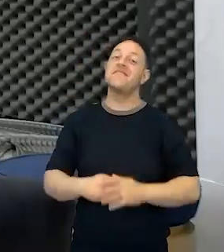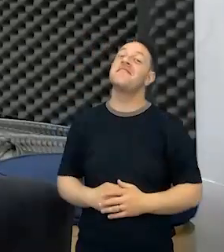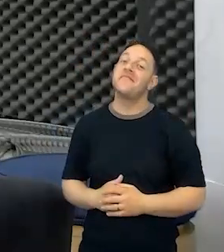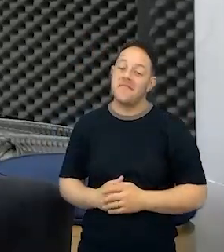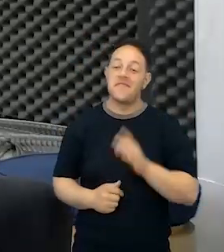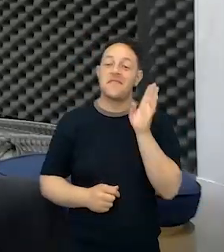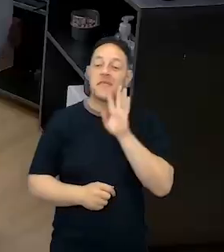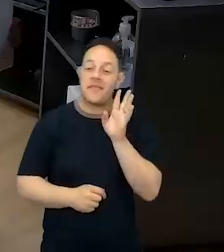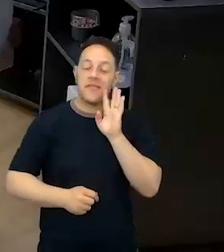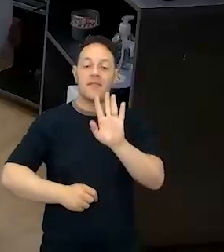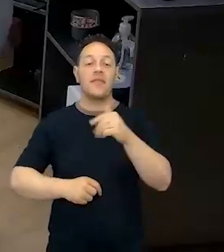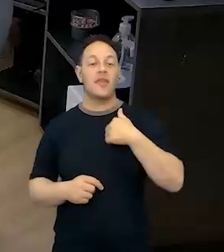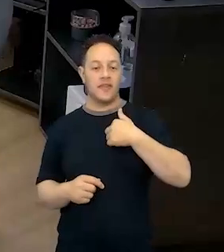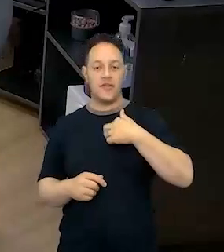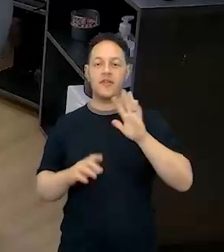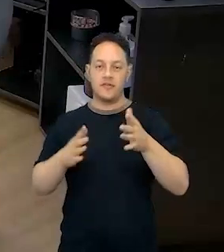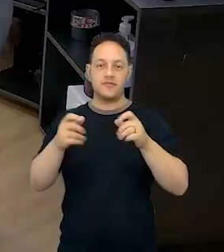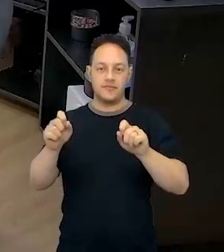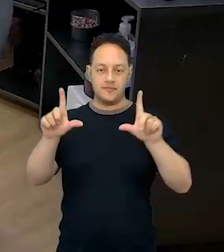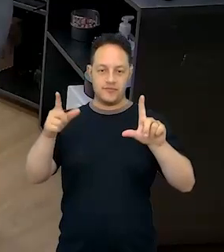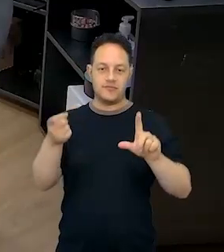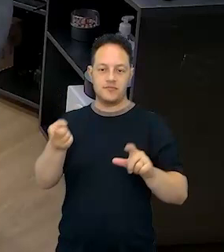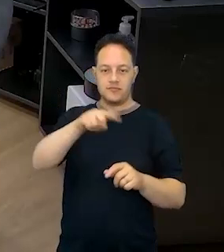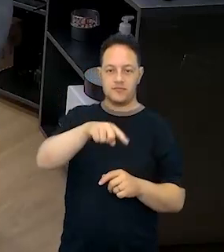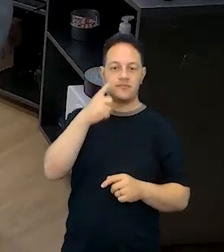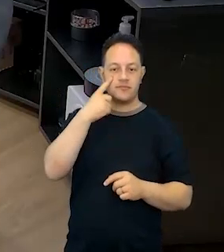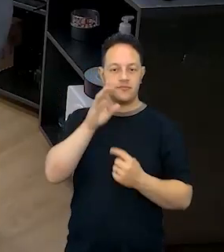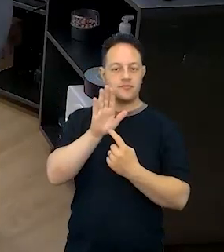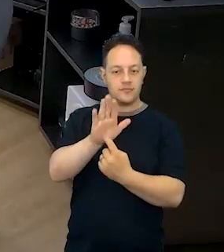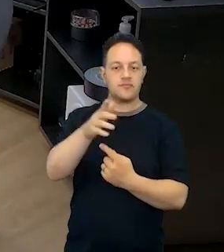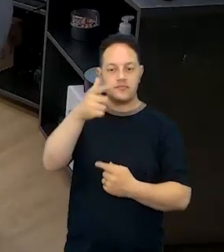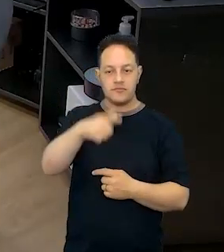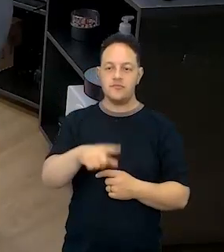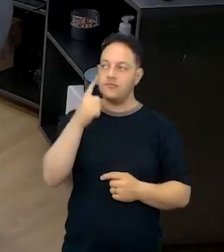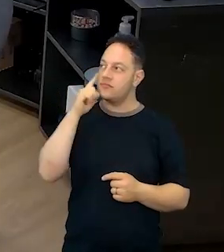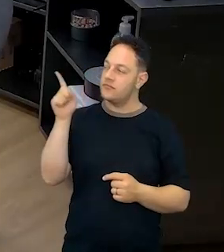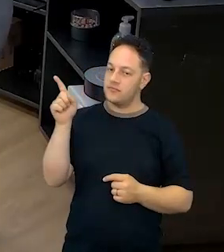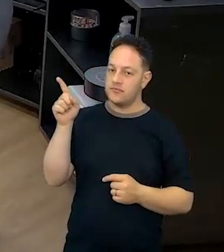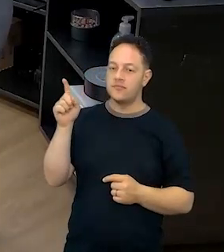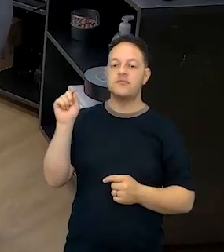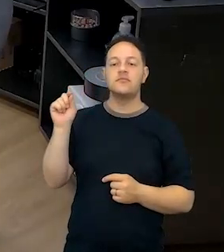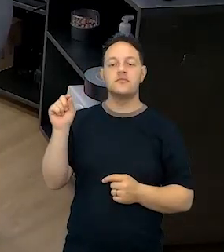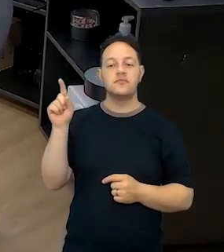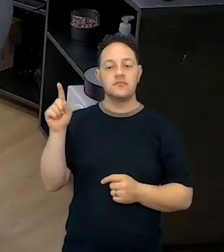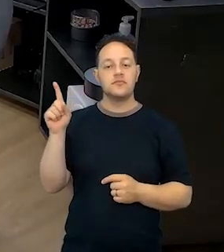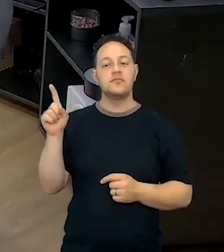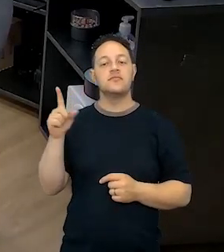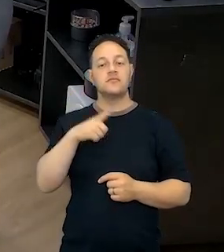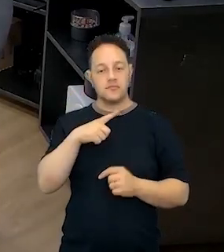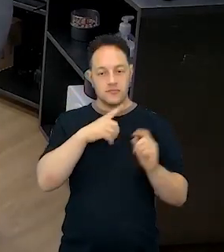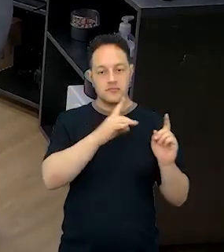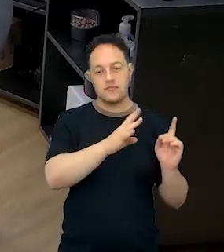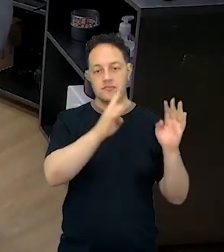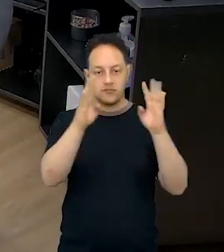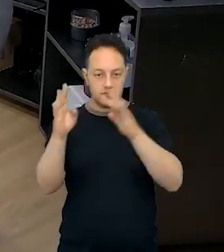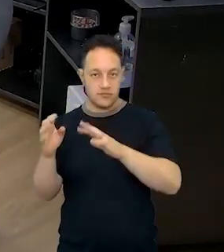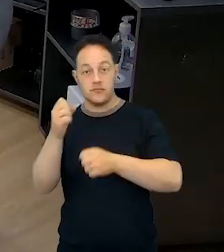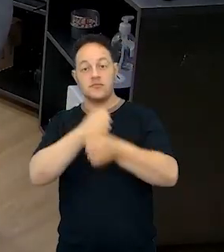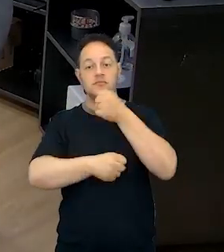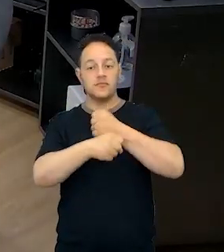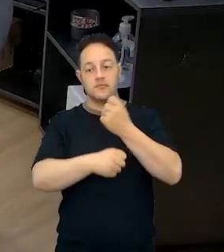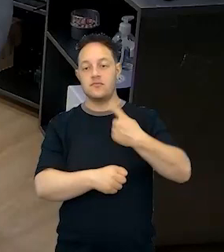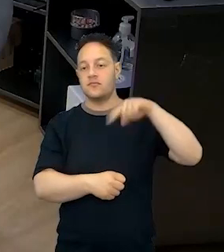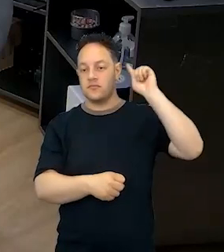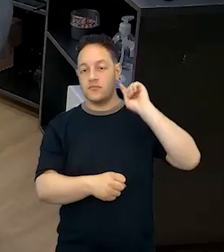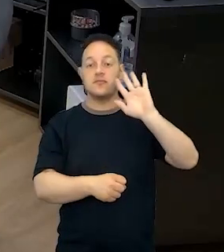Eu voltei aqui um slide para vocês poderem olhar de novo. Esse daqui é as trilhas do ano passado. Só